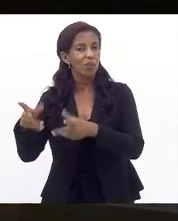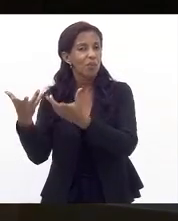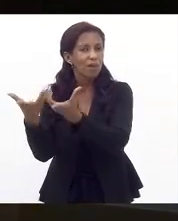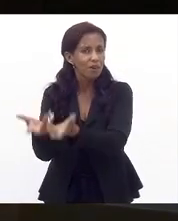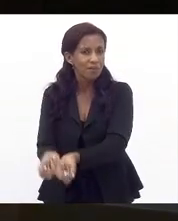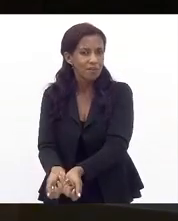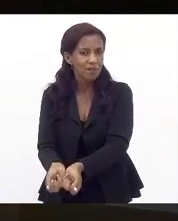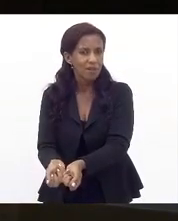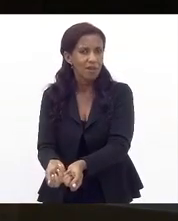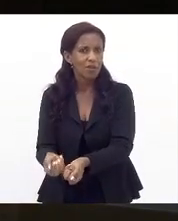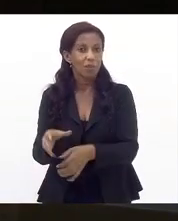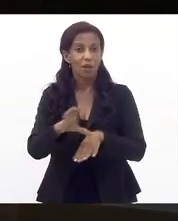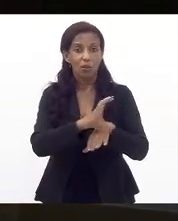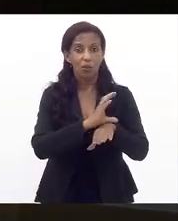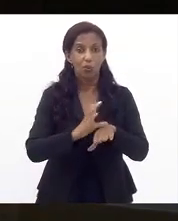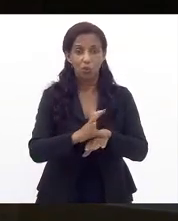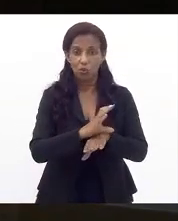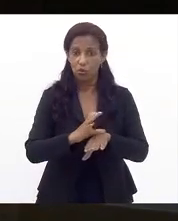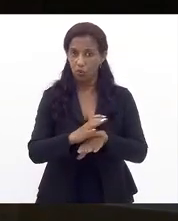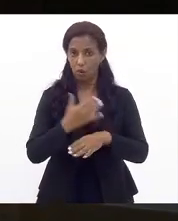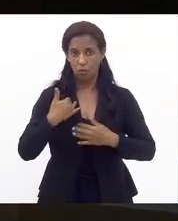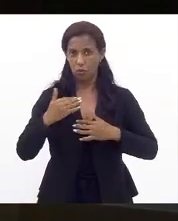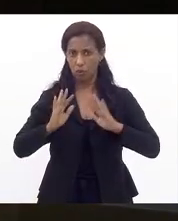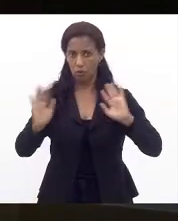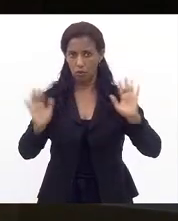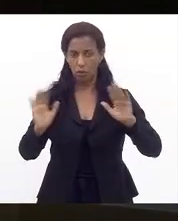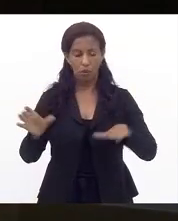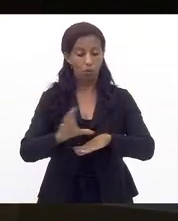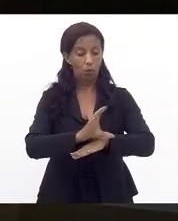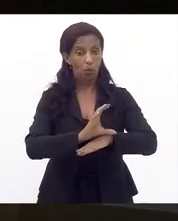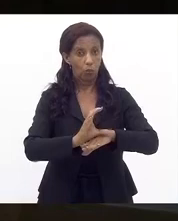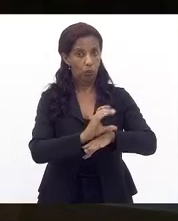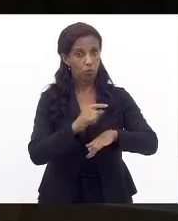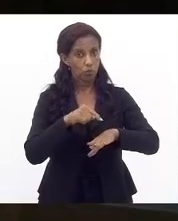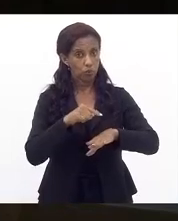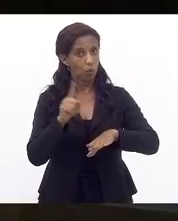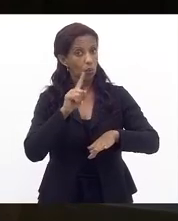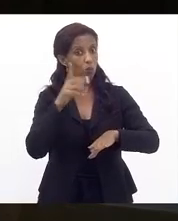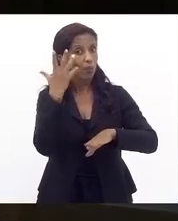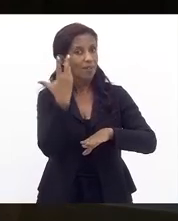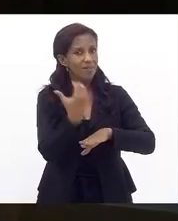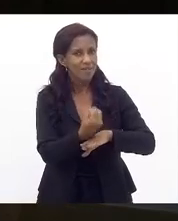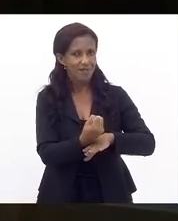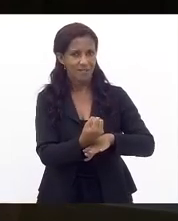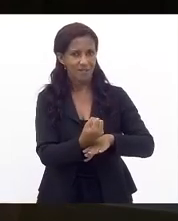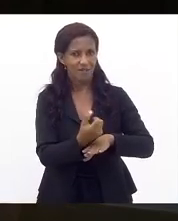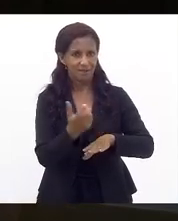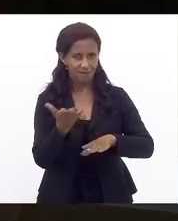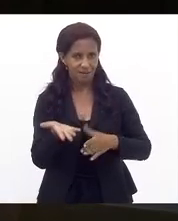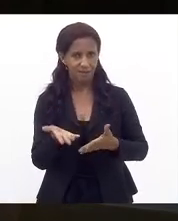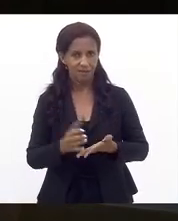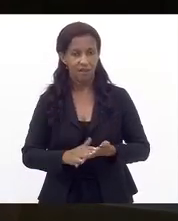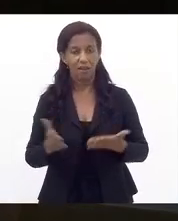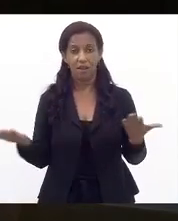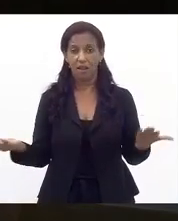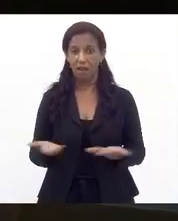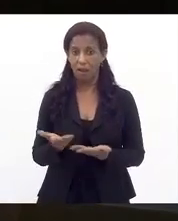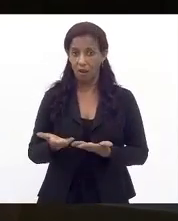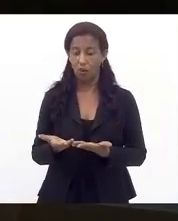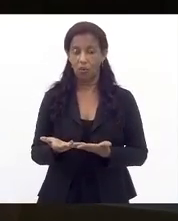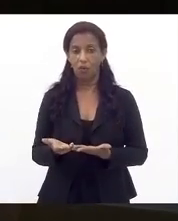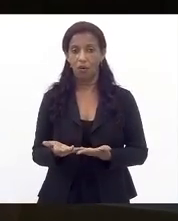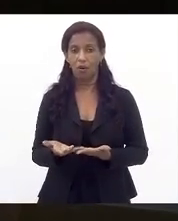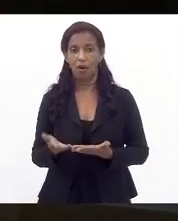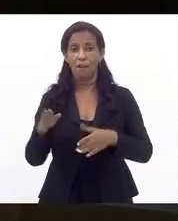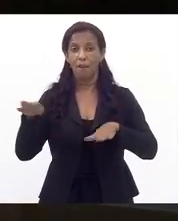considerado pela constituição é pela gente não tá pela constituição como remuneração agora para